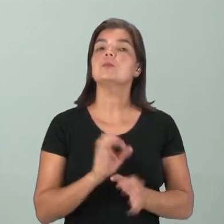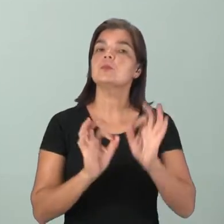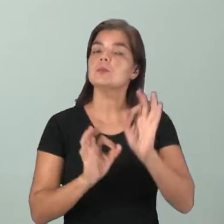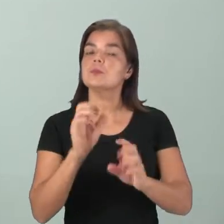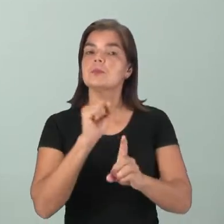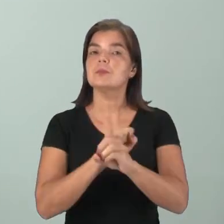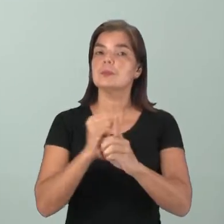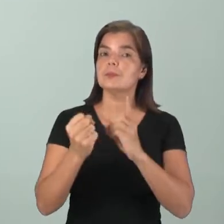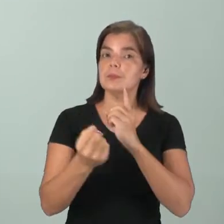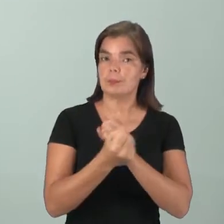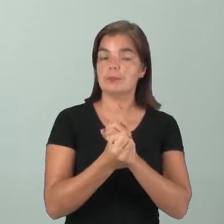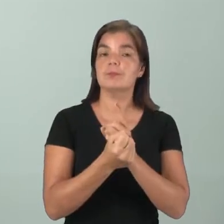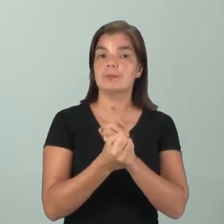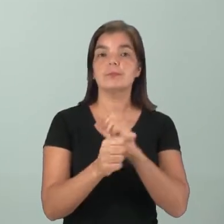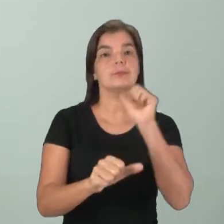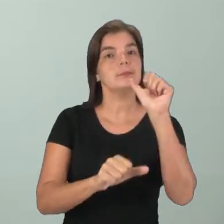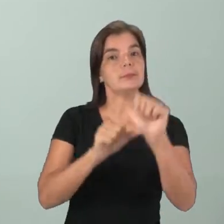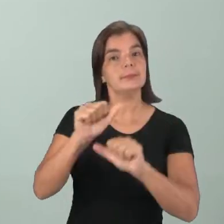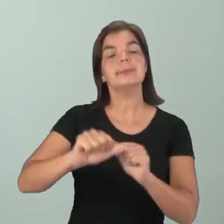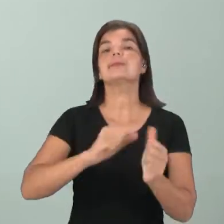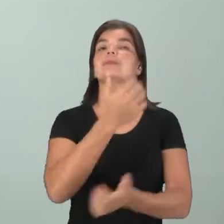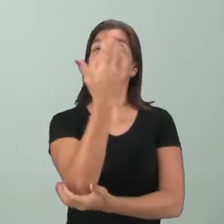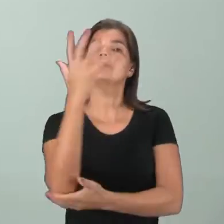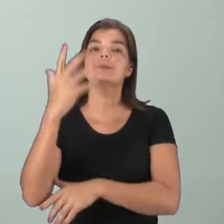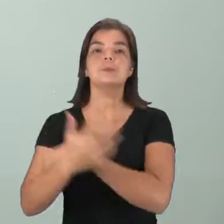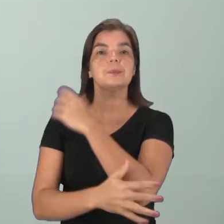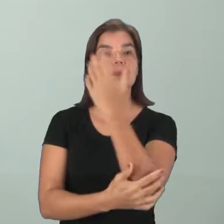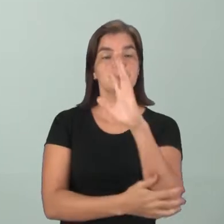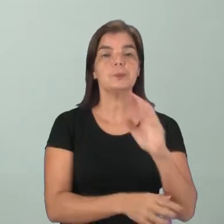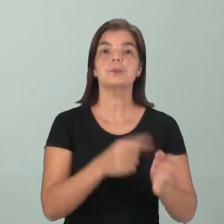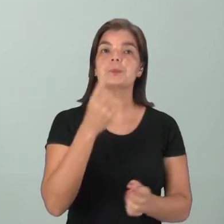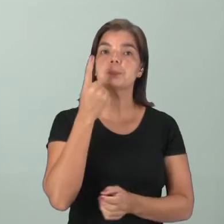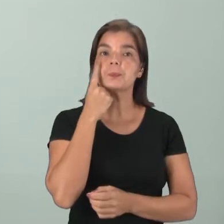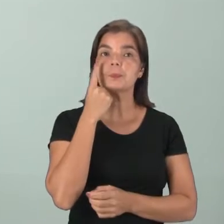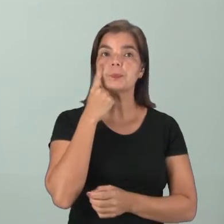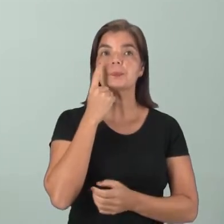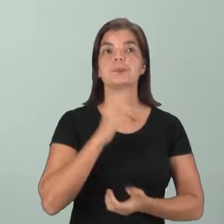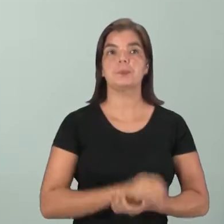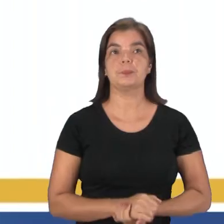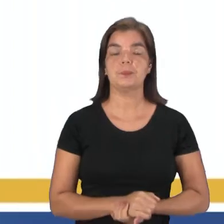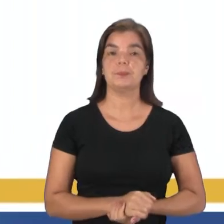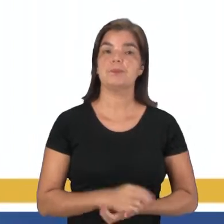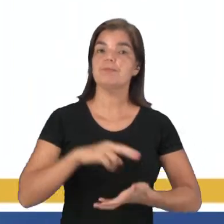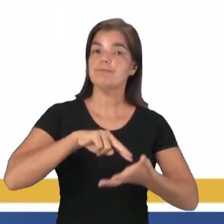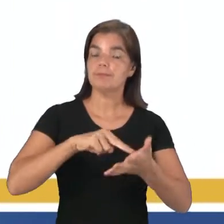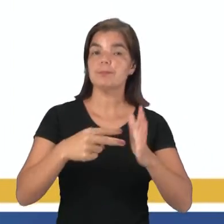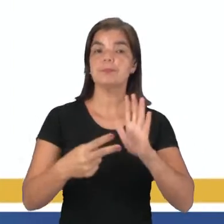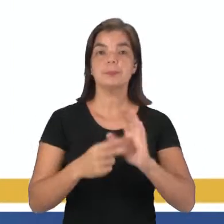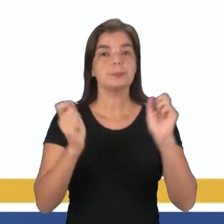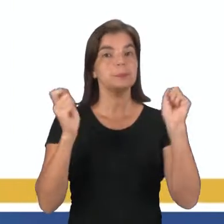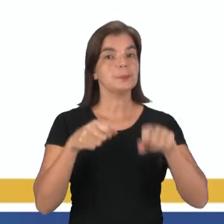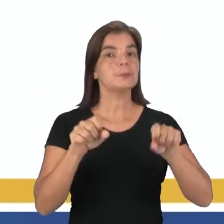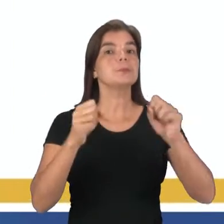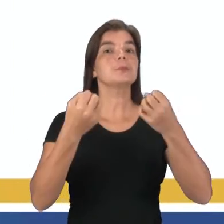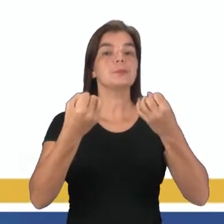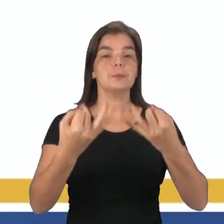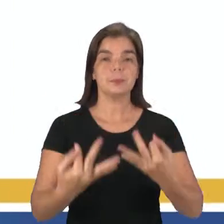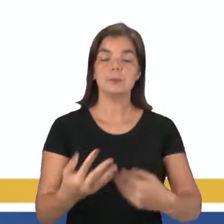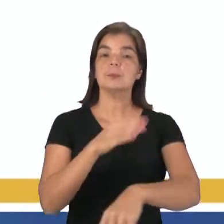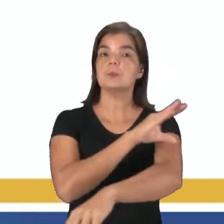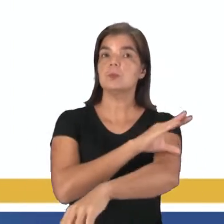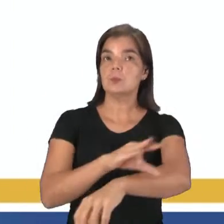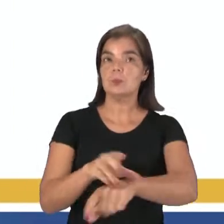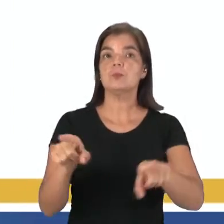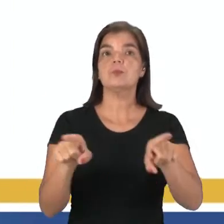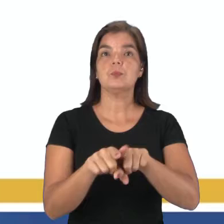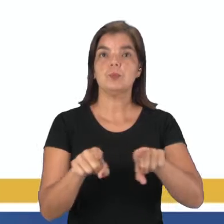cultura, de funcionamento da sociedade, acabam transformando a natureza. Observem aí. Nesse sentido, podemos